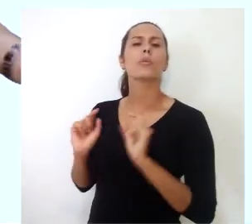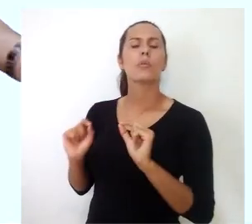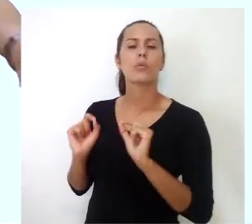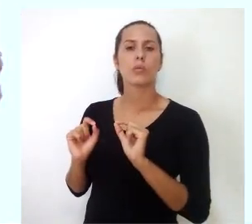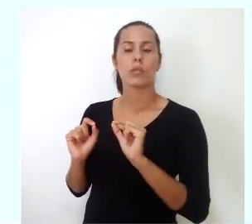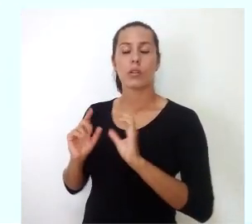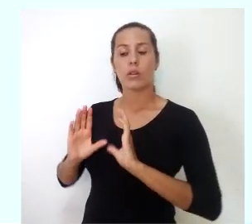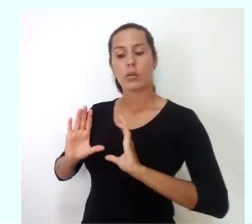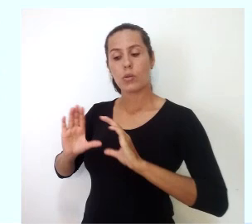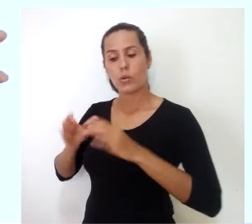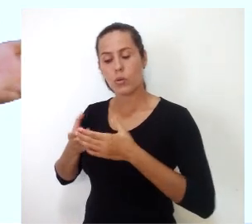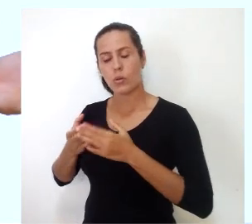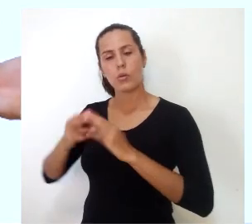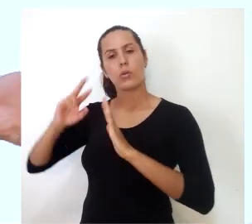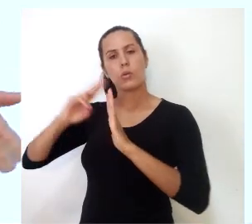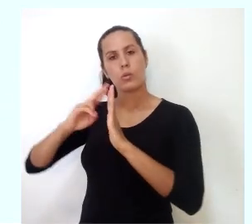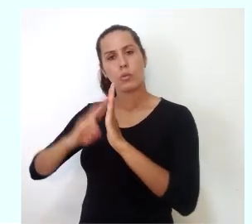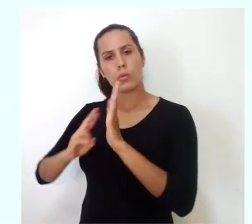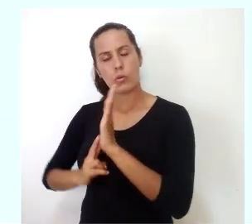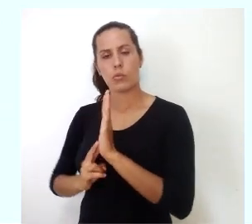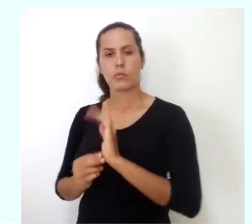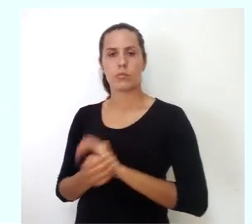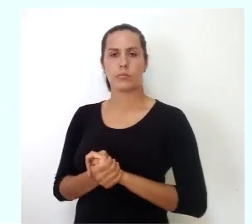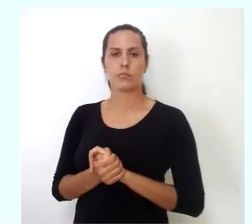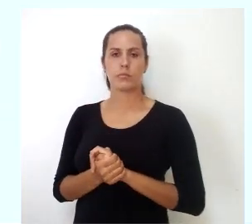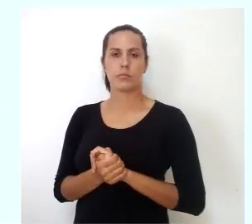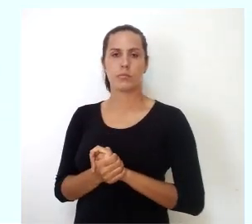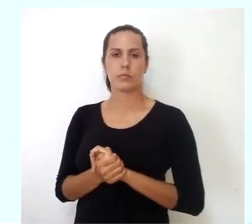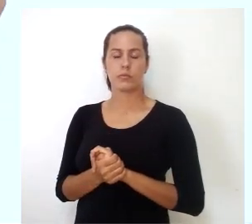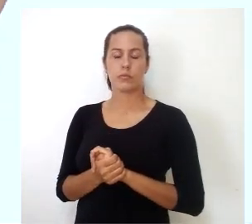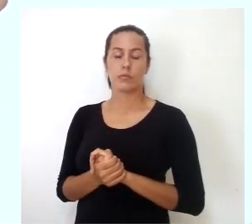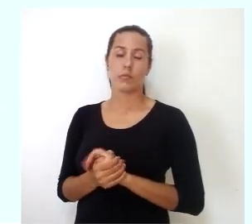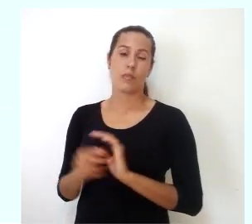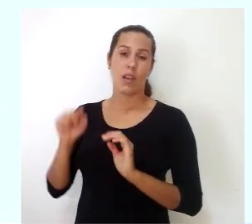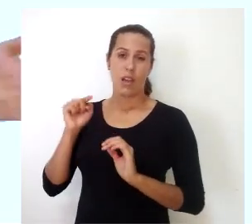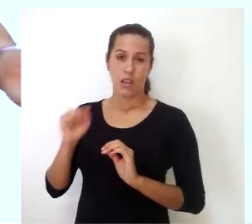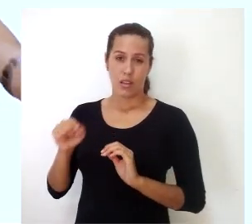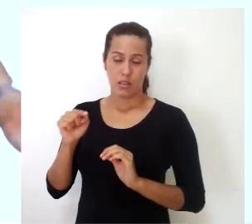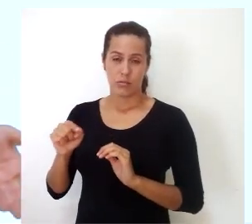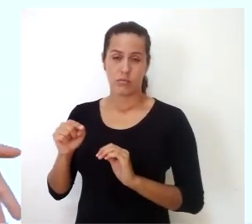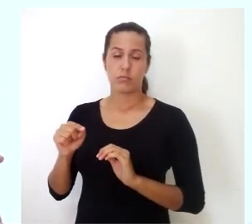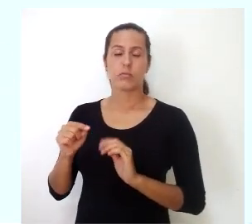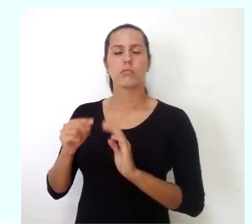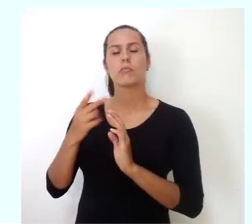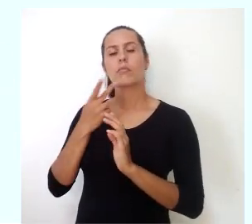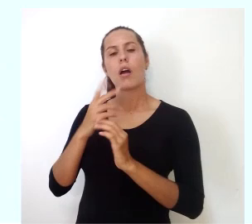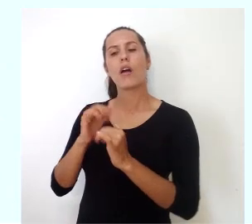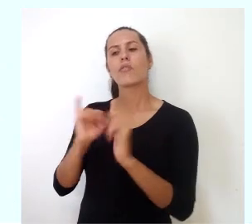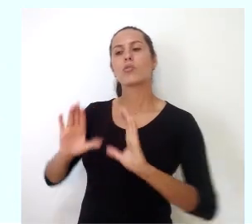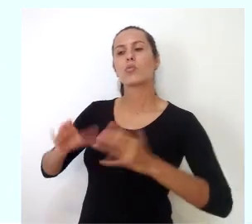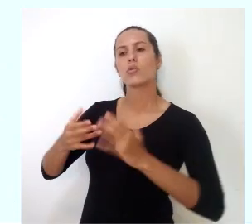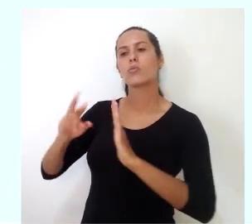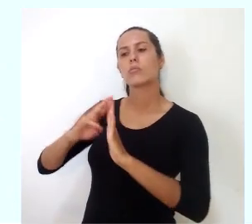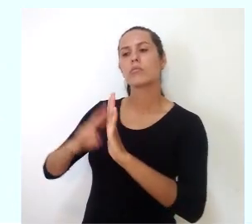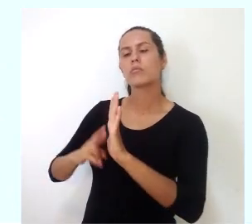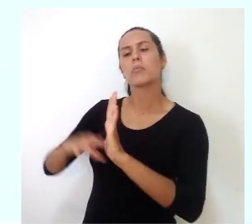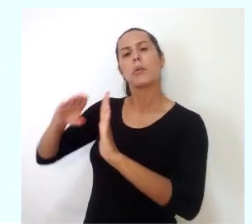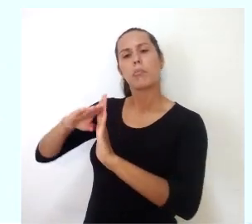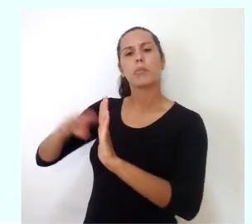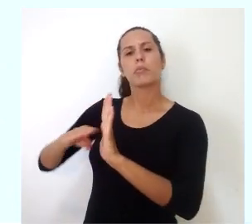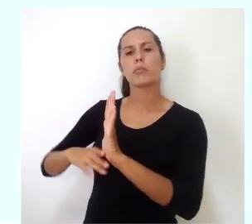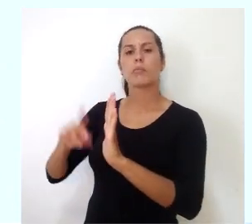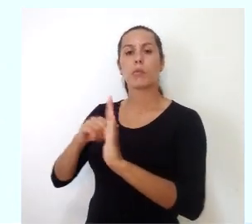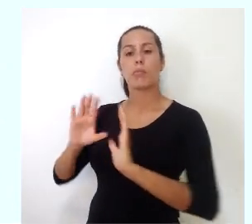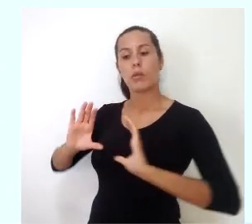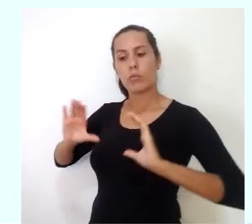código de comportamento. Eles conduzem para esse código de comportamento. Então, cada religião terá